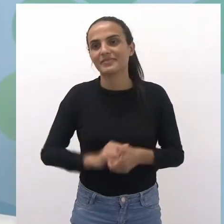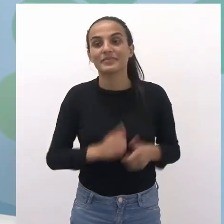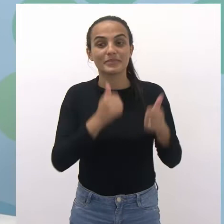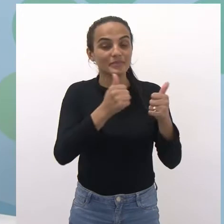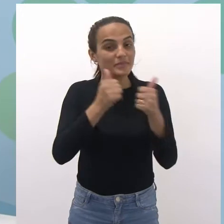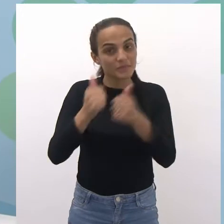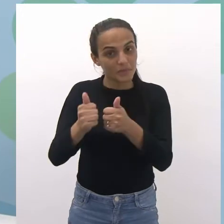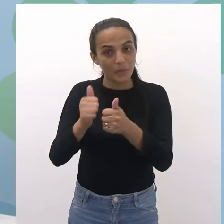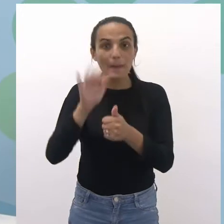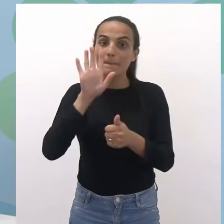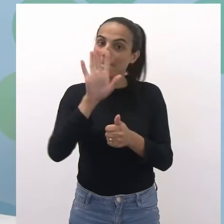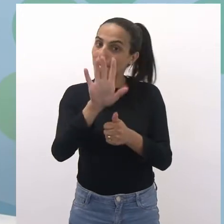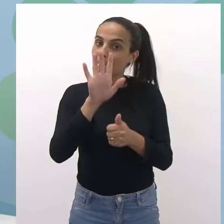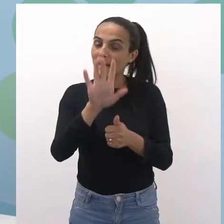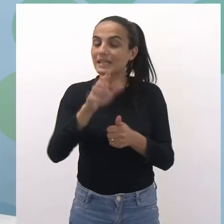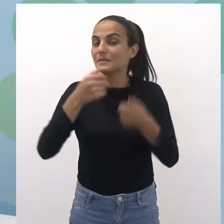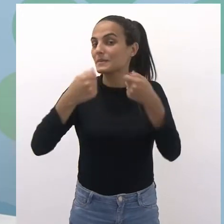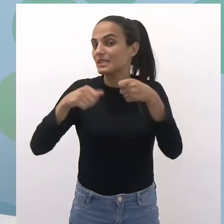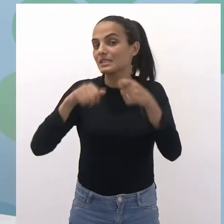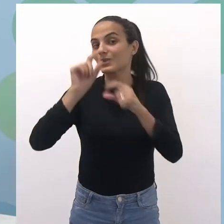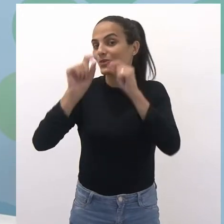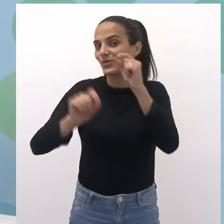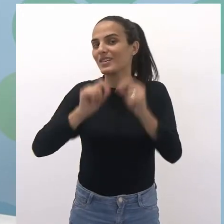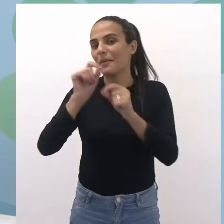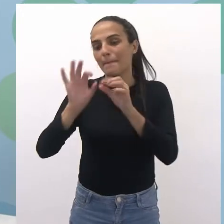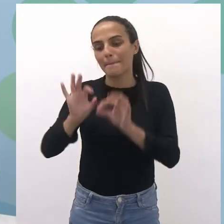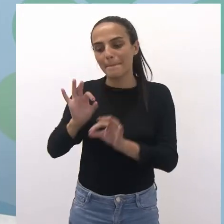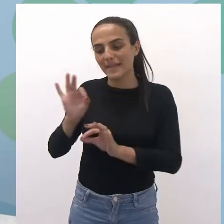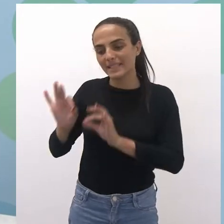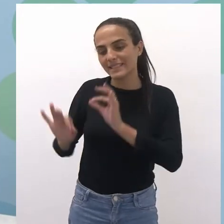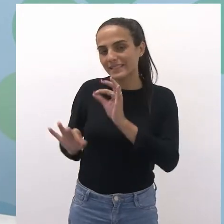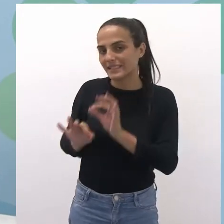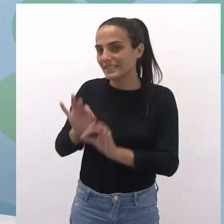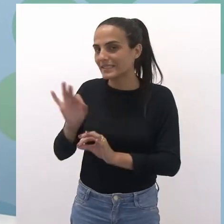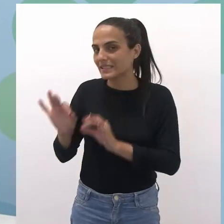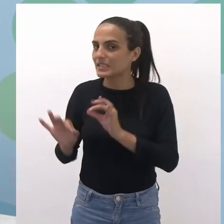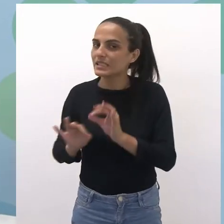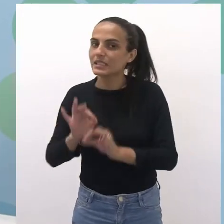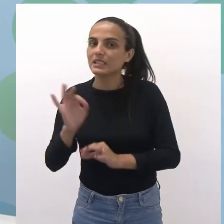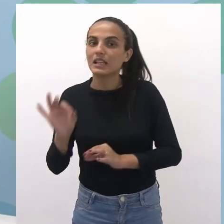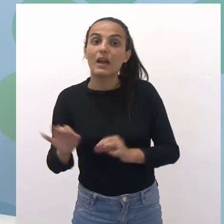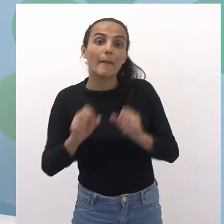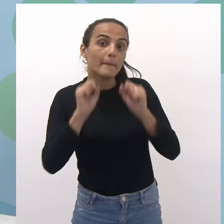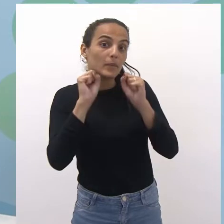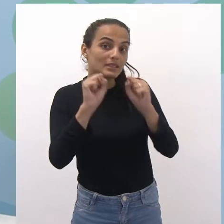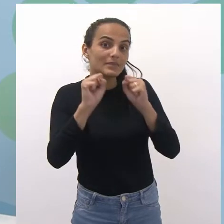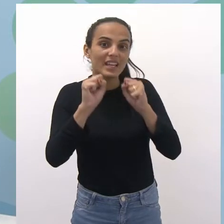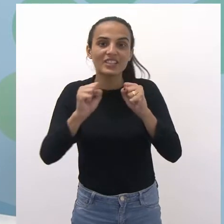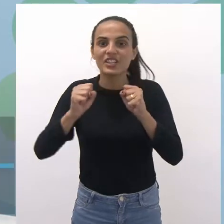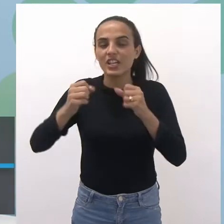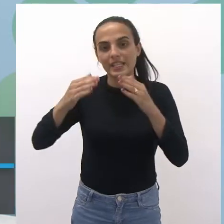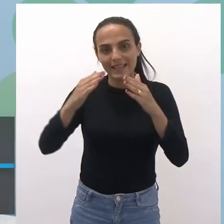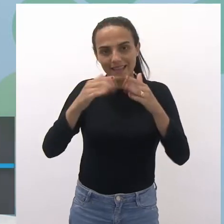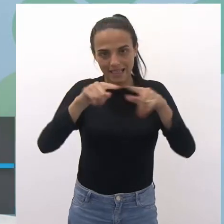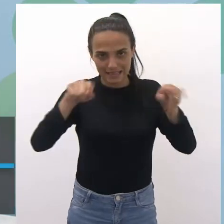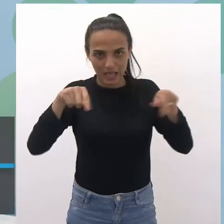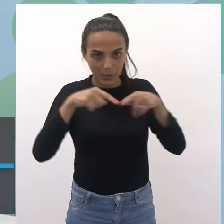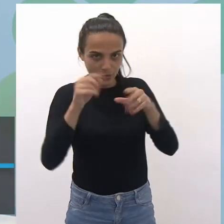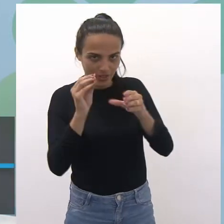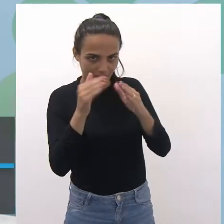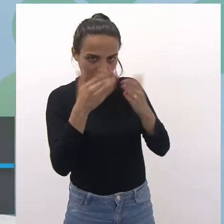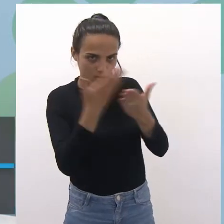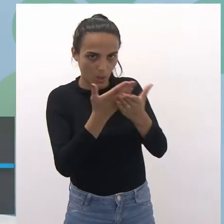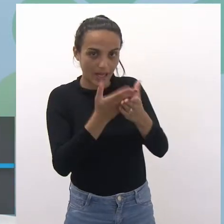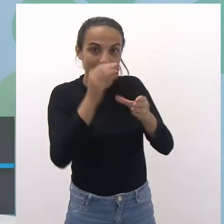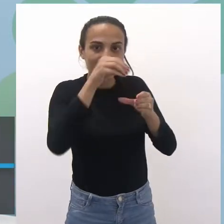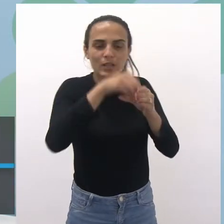boa, mas nós precisamos planejar também a possibilidade de debate em sala de aula. Como vai ser